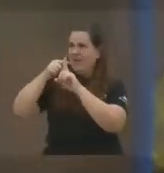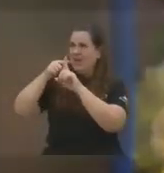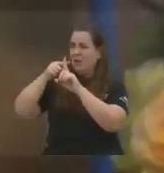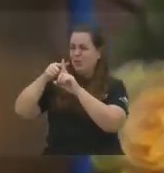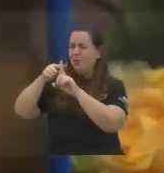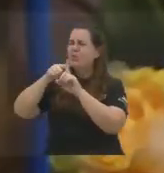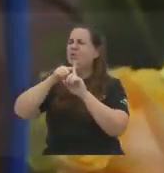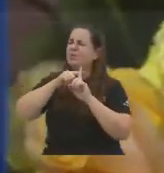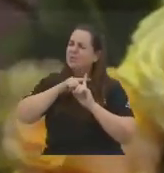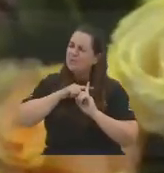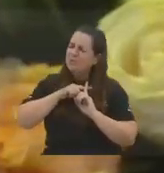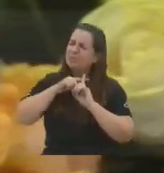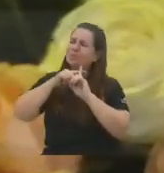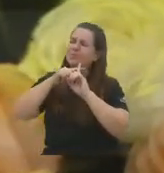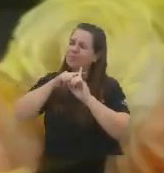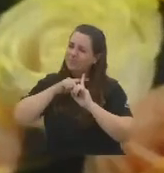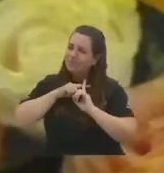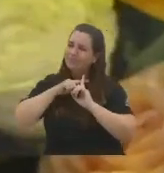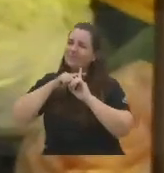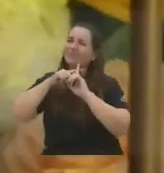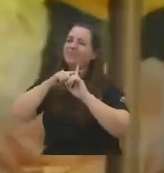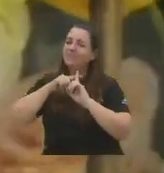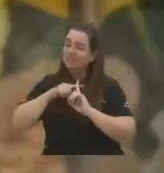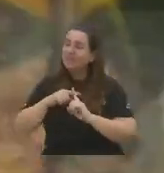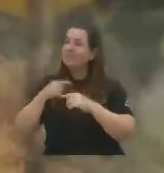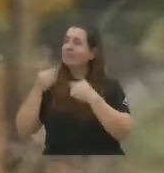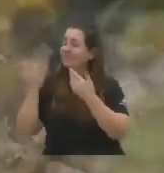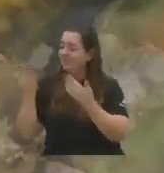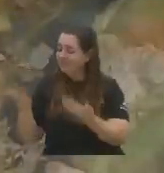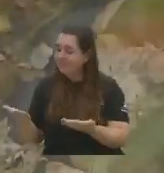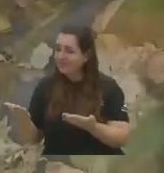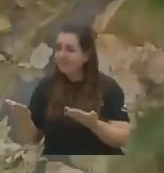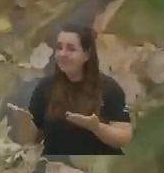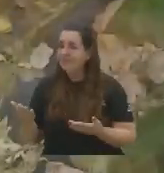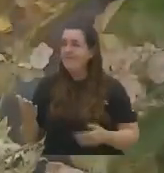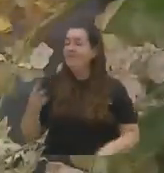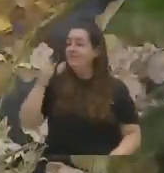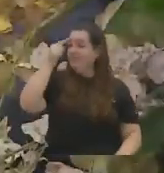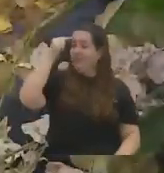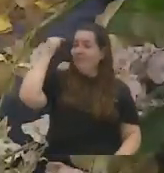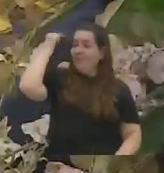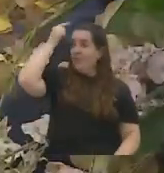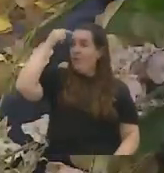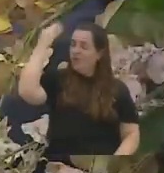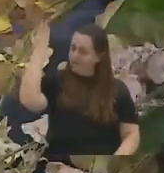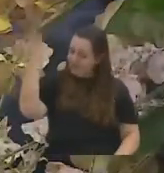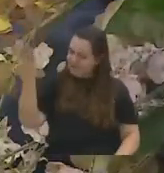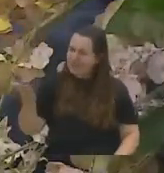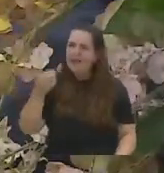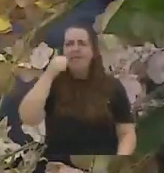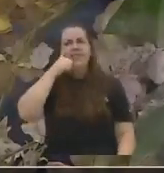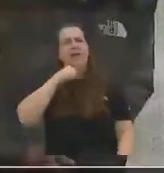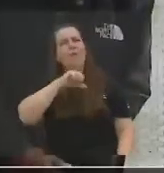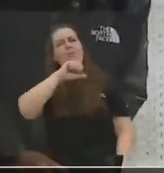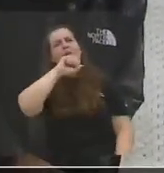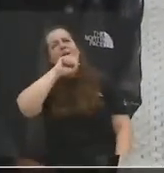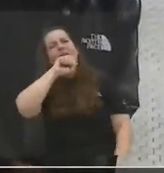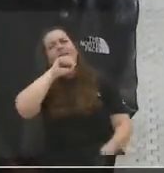me ajude a levar a minha cruz. Ó